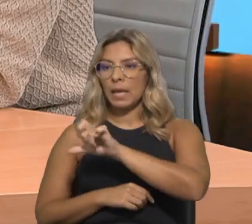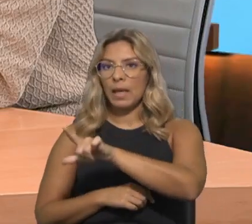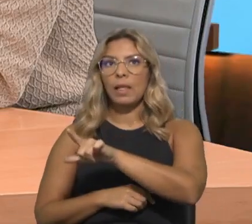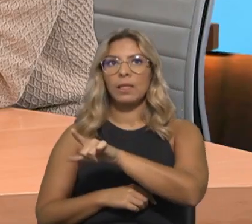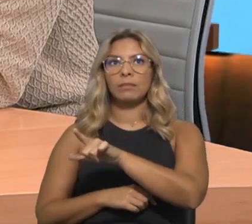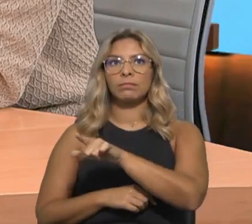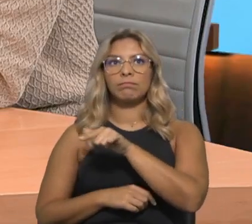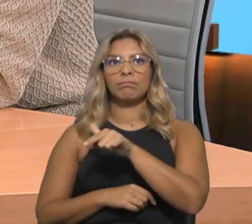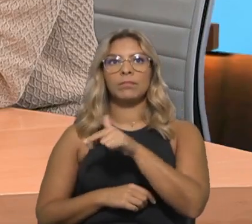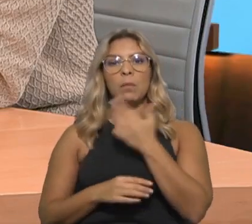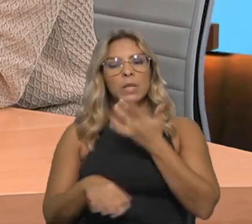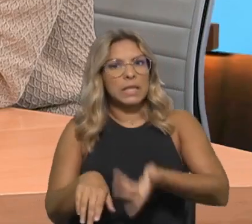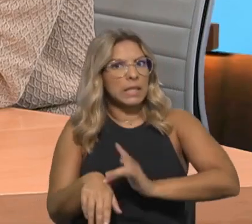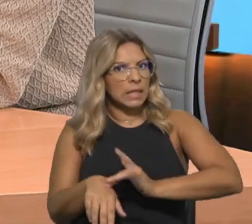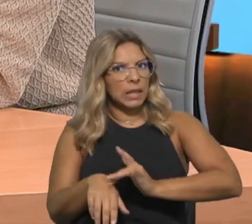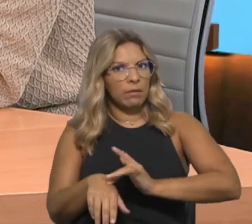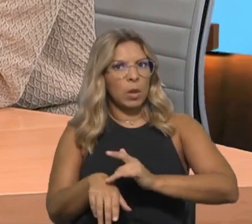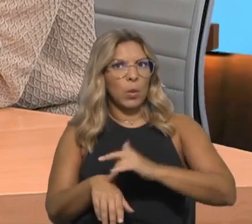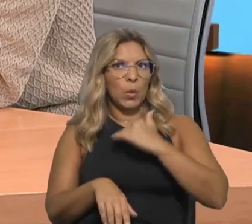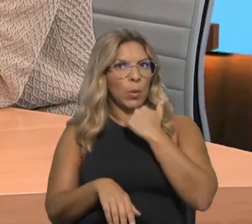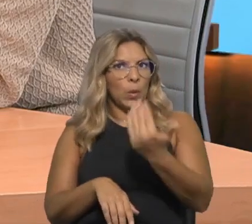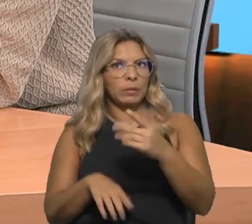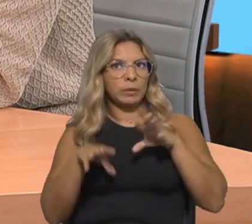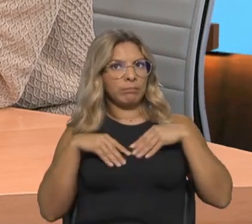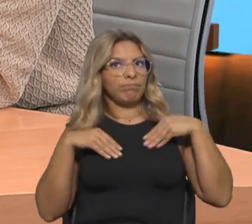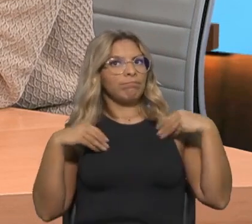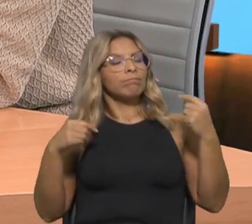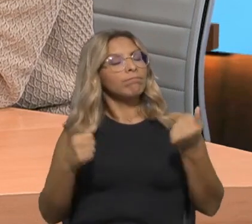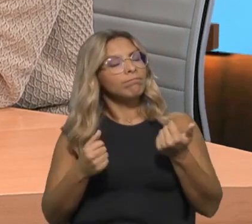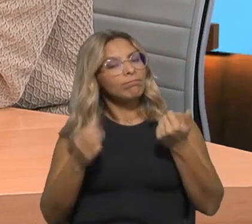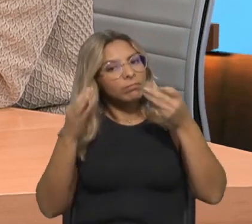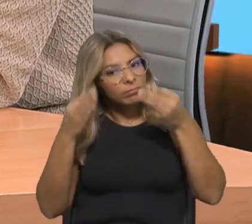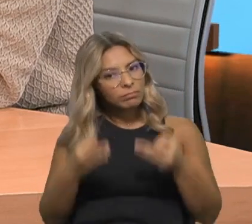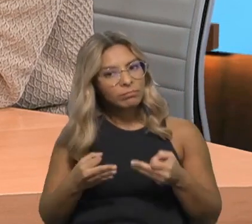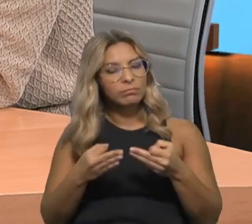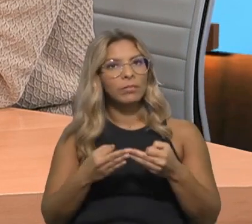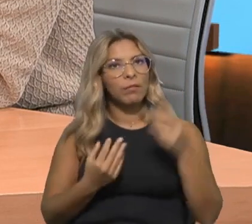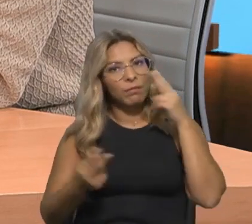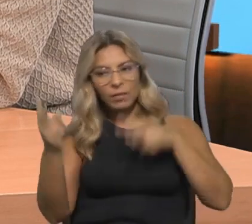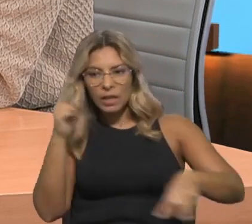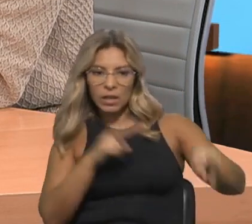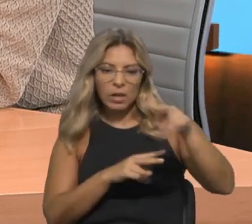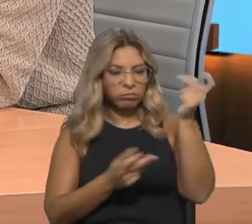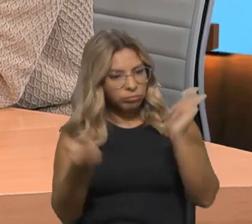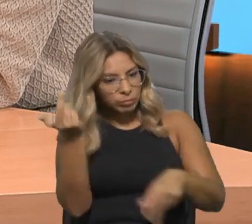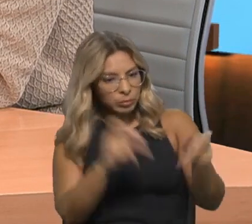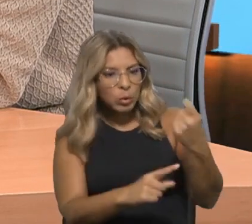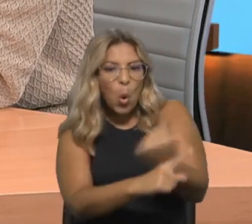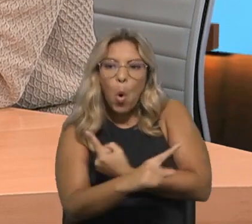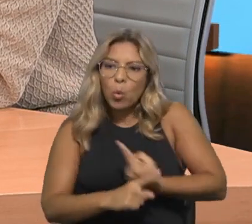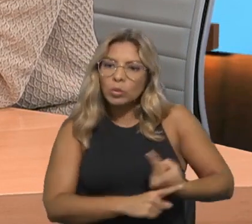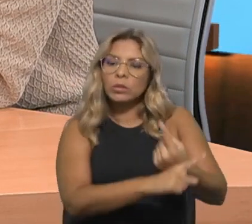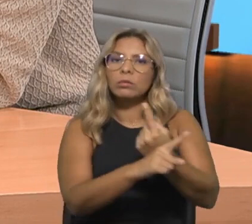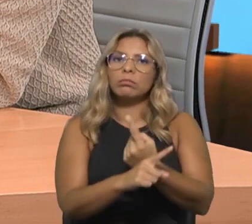pessoa de Rara sensibilidade humana e espiritual e consegue ver para além dos acontecimentos e das coisas e